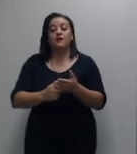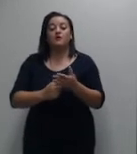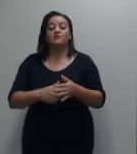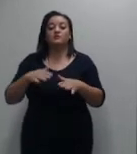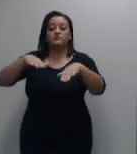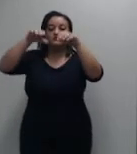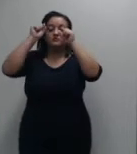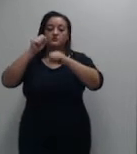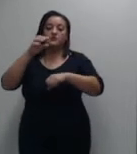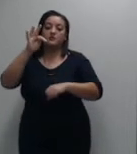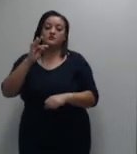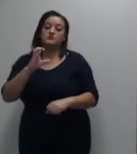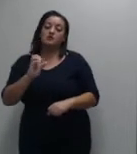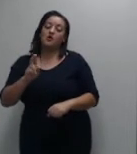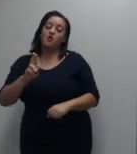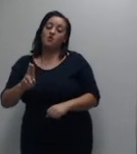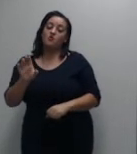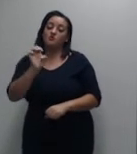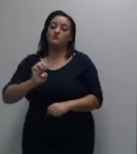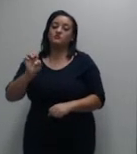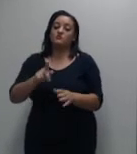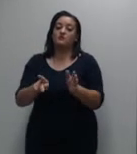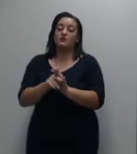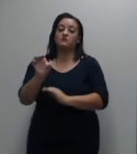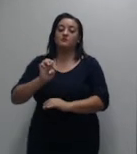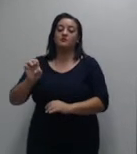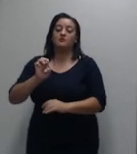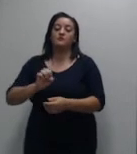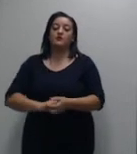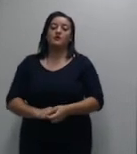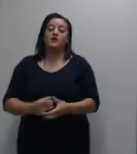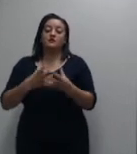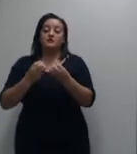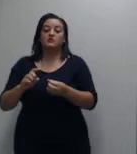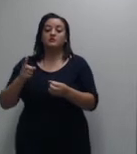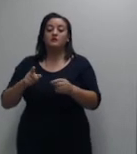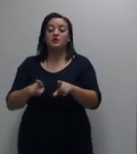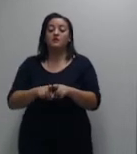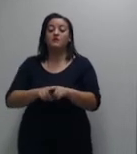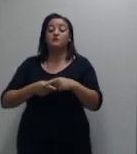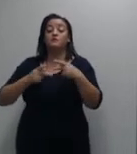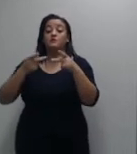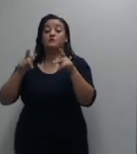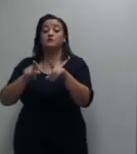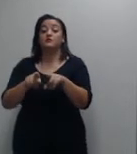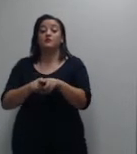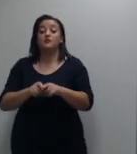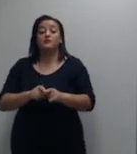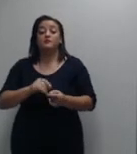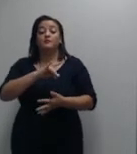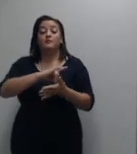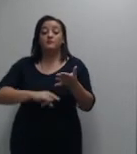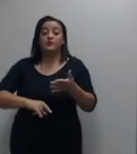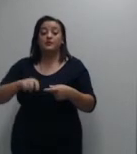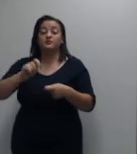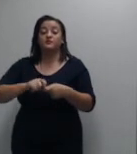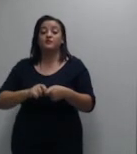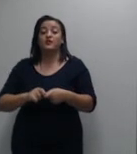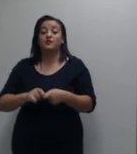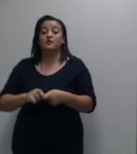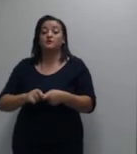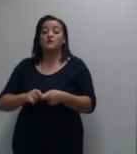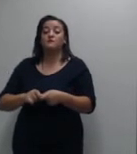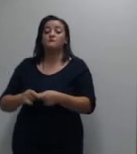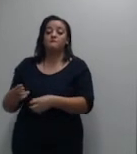de Contas do Estado e desconsiderando a validade da certidão emitida pelo município